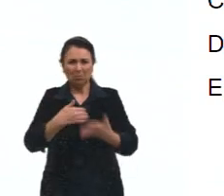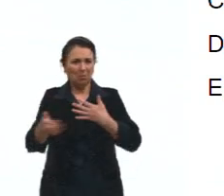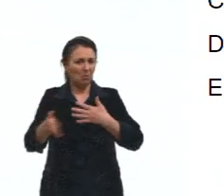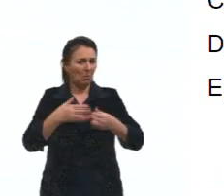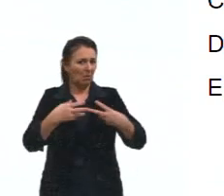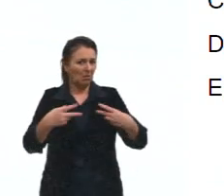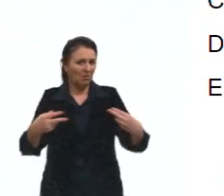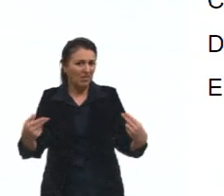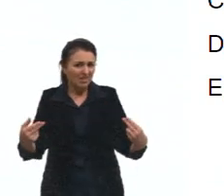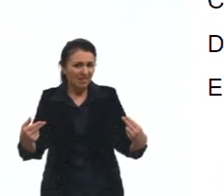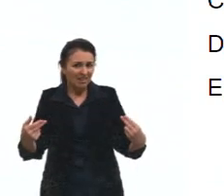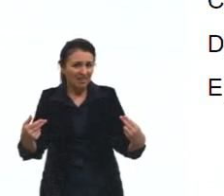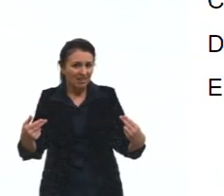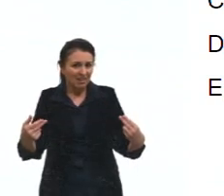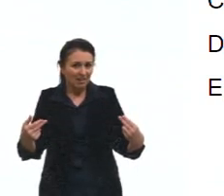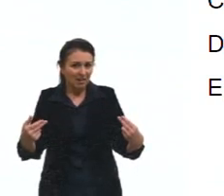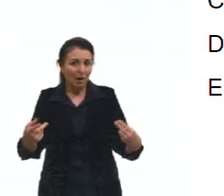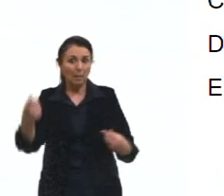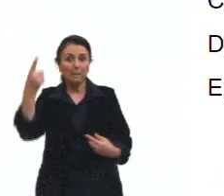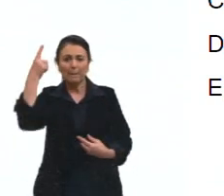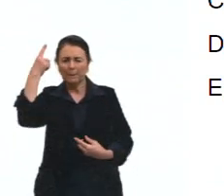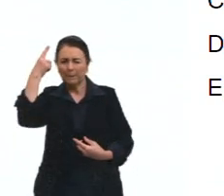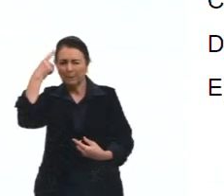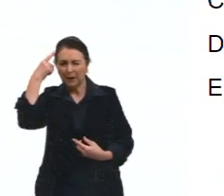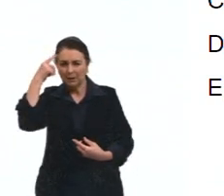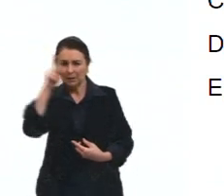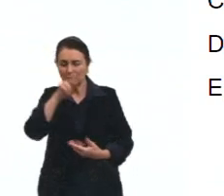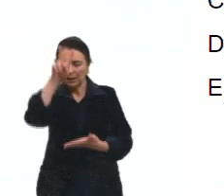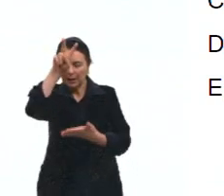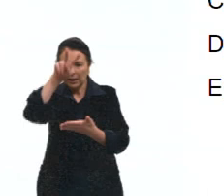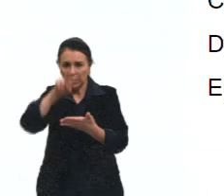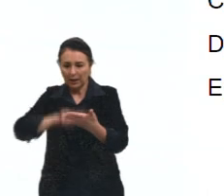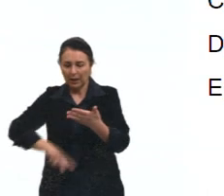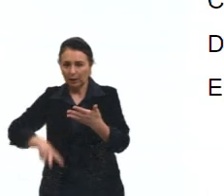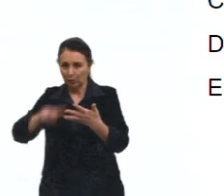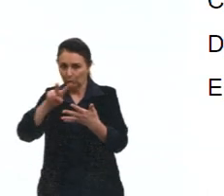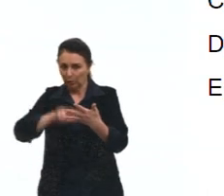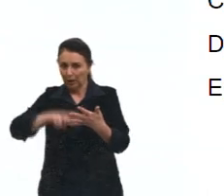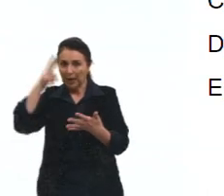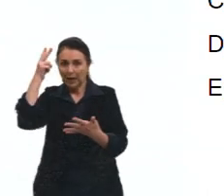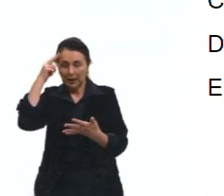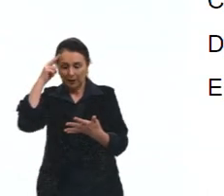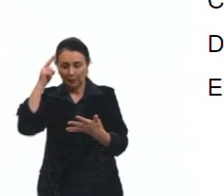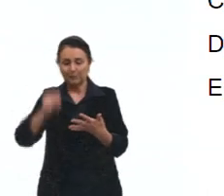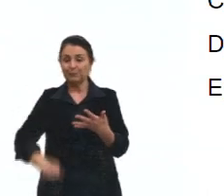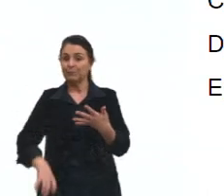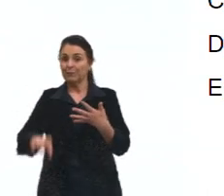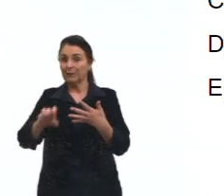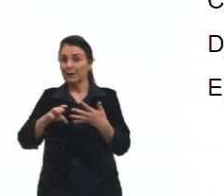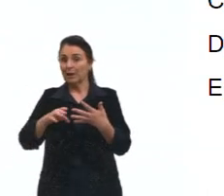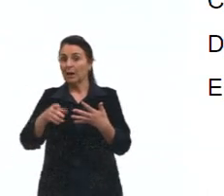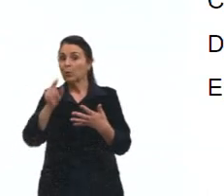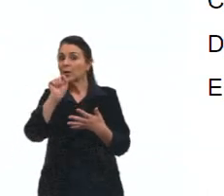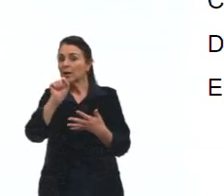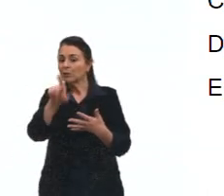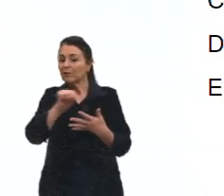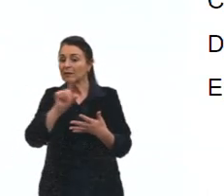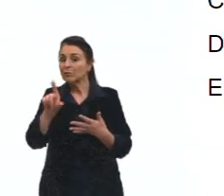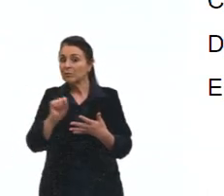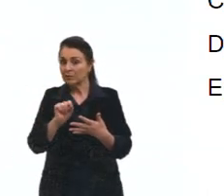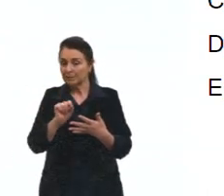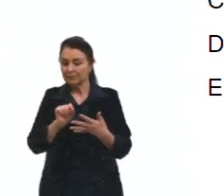ó eu tô lendo você já vão pensando já vão tendo em mente aí uma a preferida de vocês que que vocês acham que